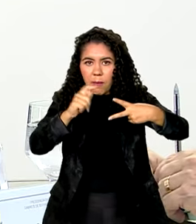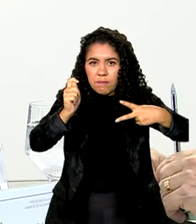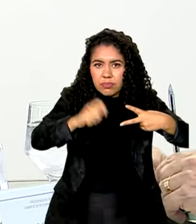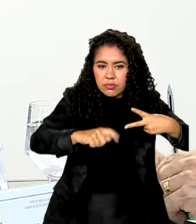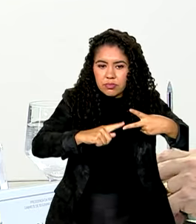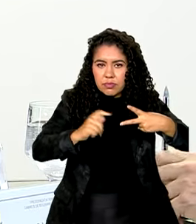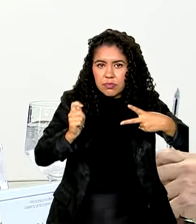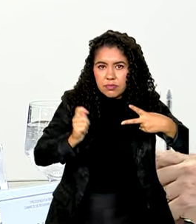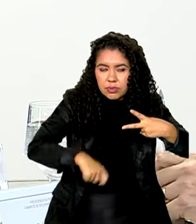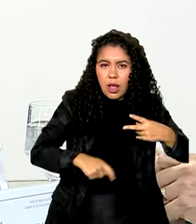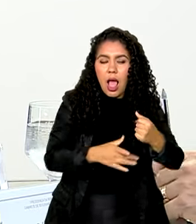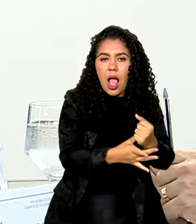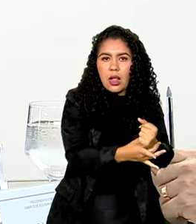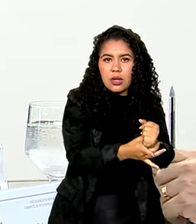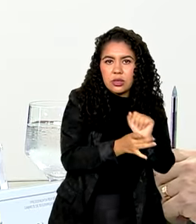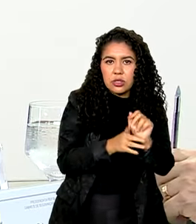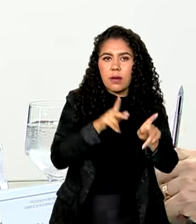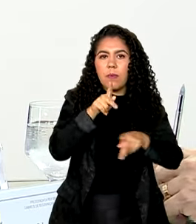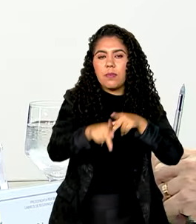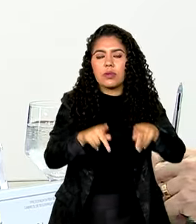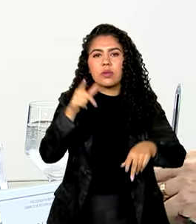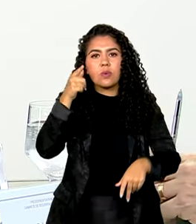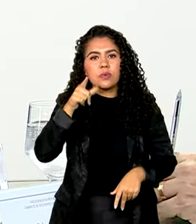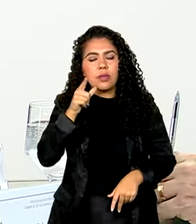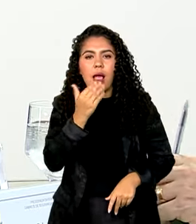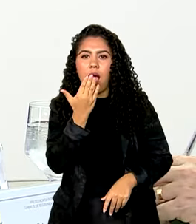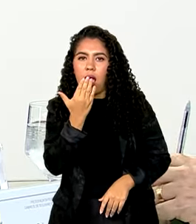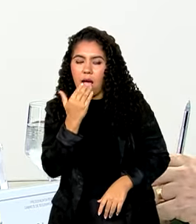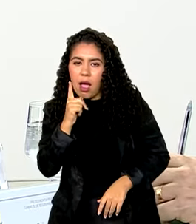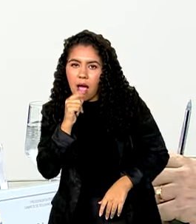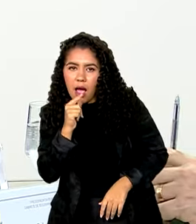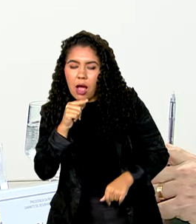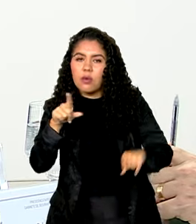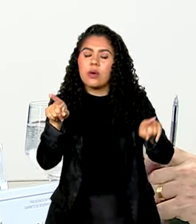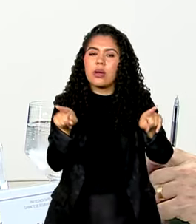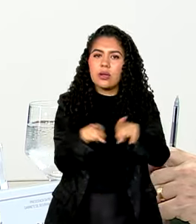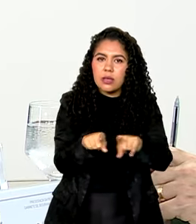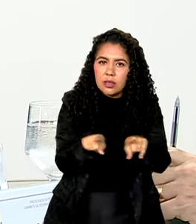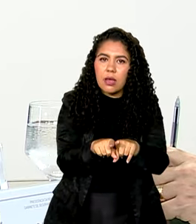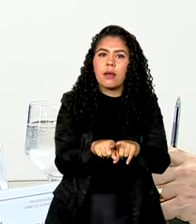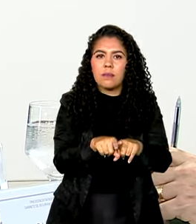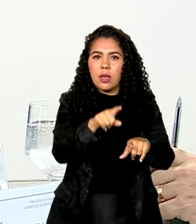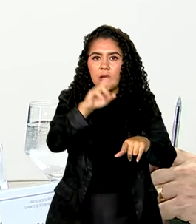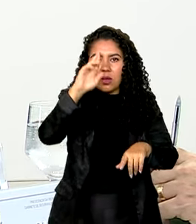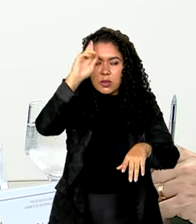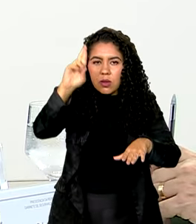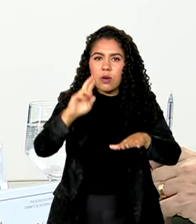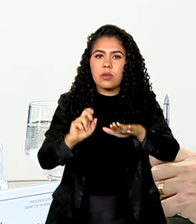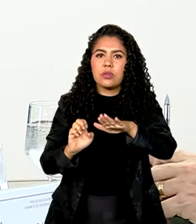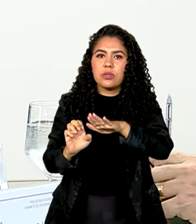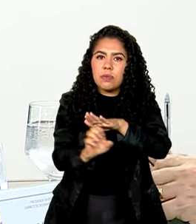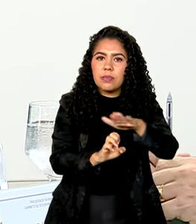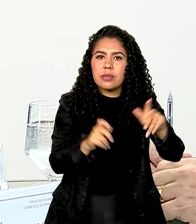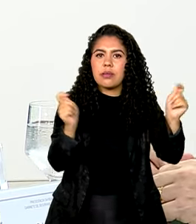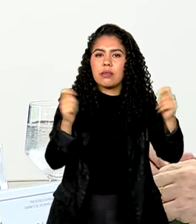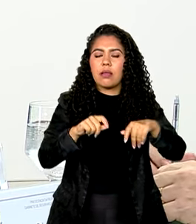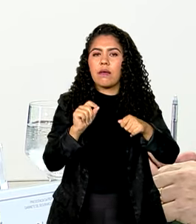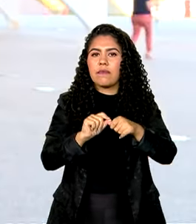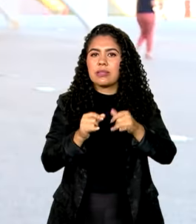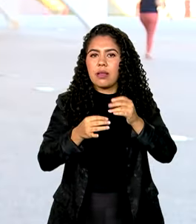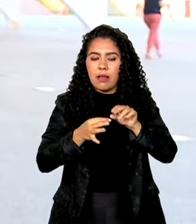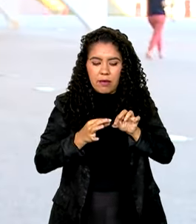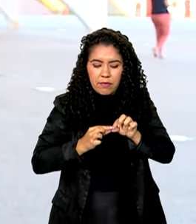nosso povo tenha água e garantindo tranquilidade aos investidores que fizeram ou farão investimentos em cabos de fibra